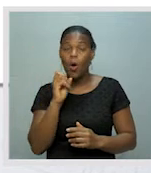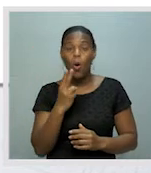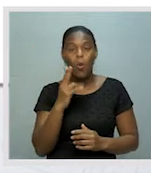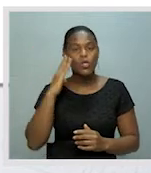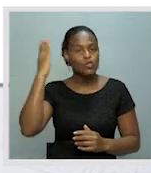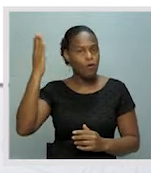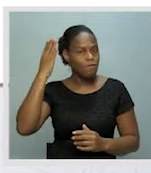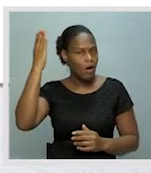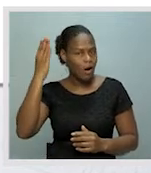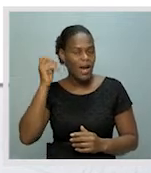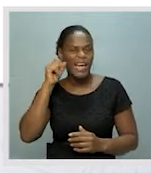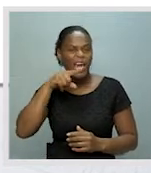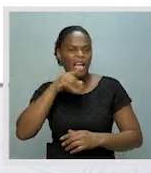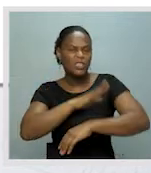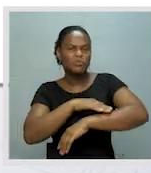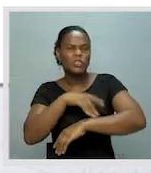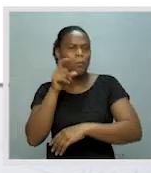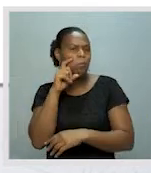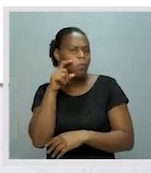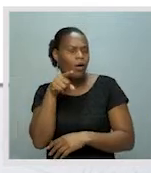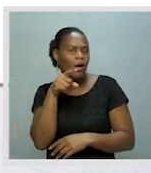O patriarca é Abraão.